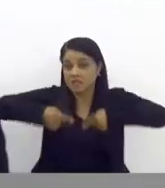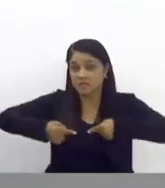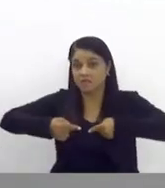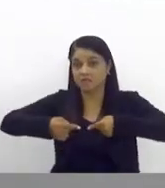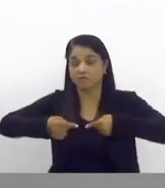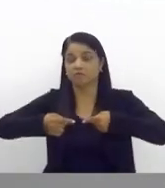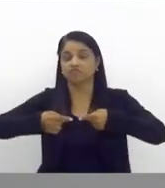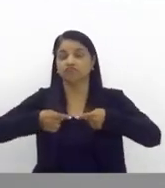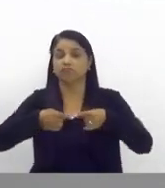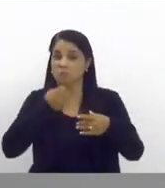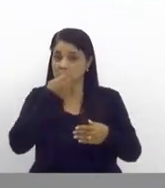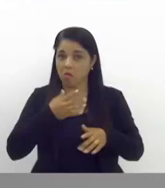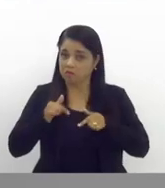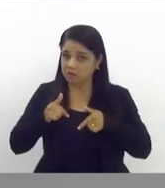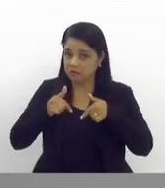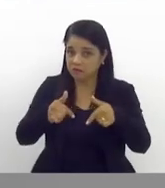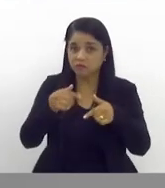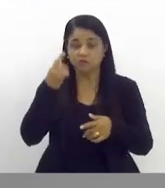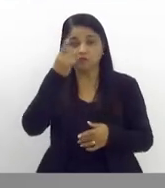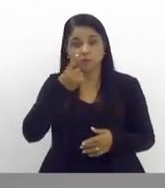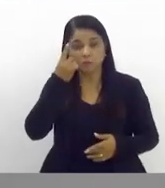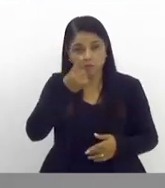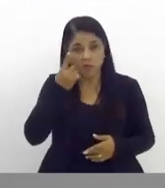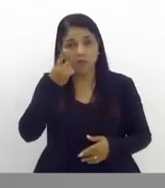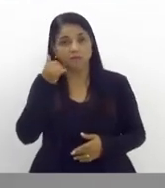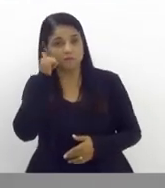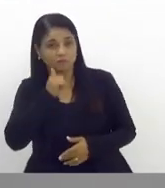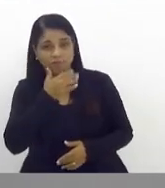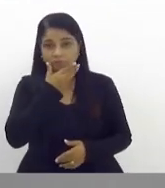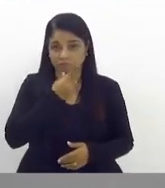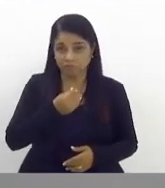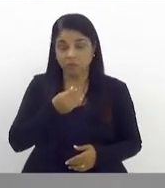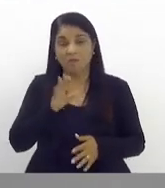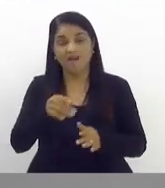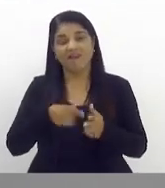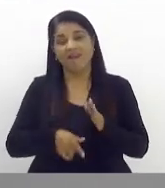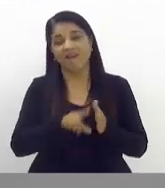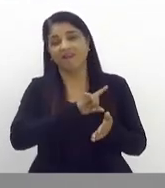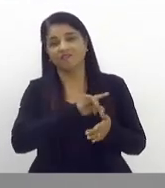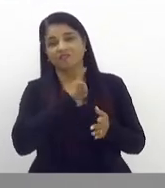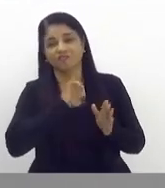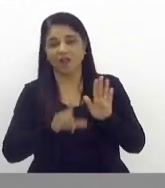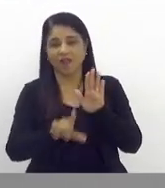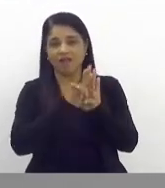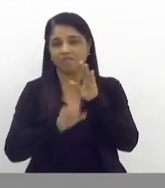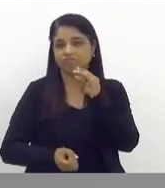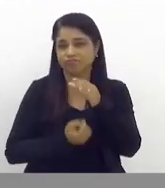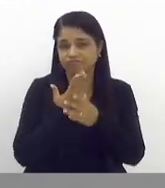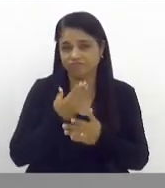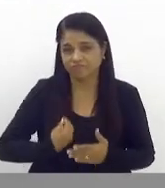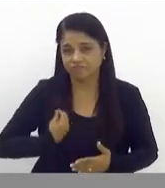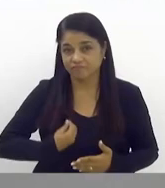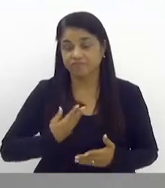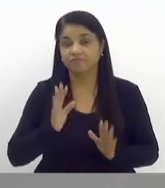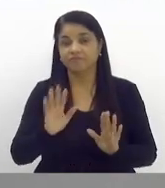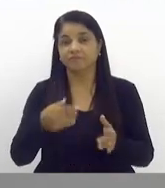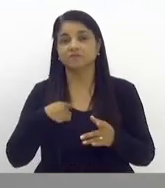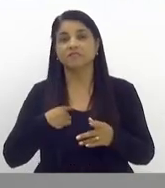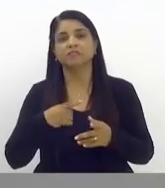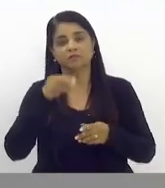iniciativas dos deputados e deputadas que chegaram, mas às vezes tem uma lei anterior. Então, teria certamente o meu